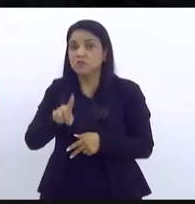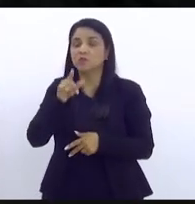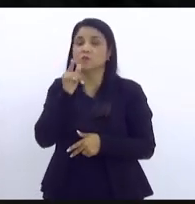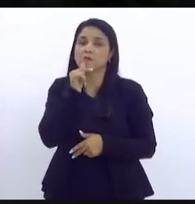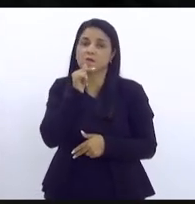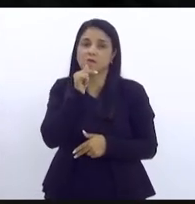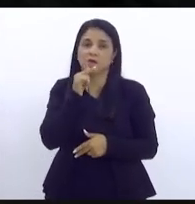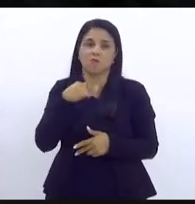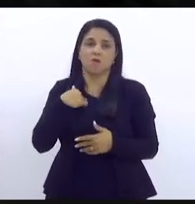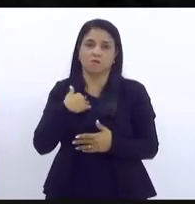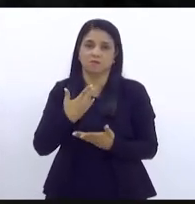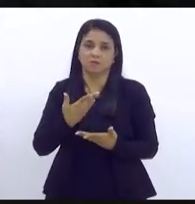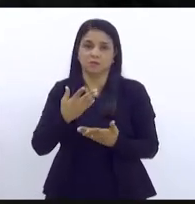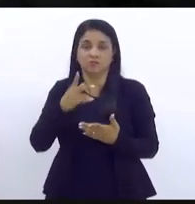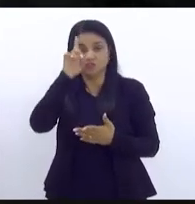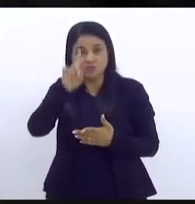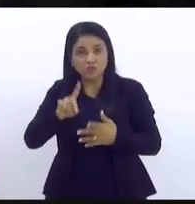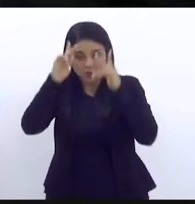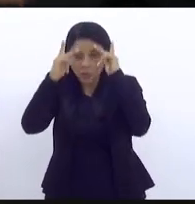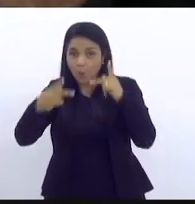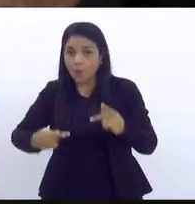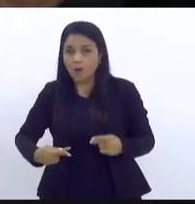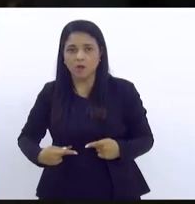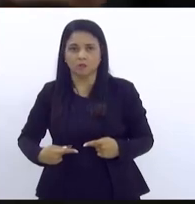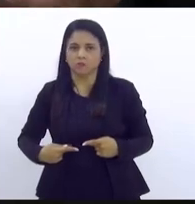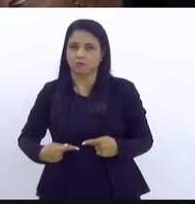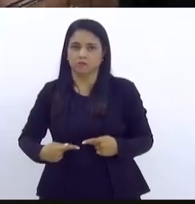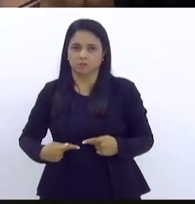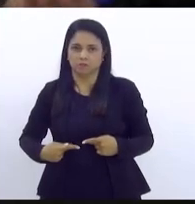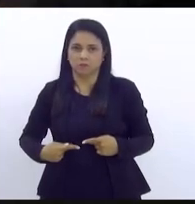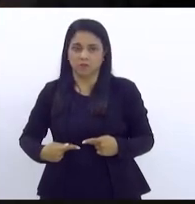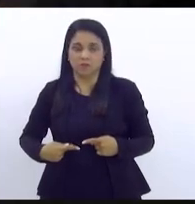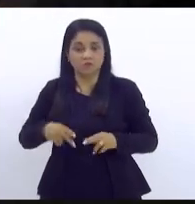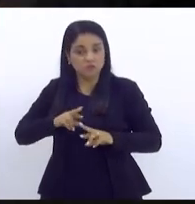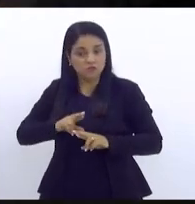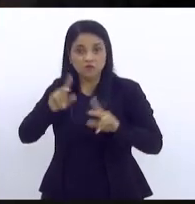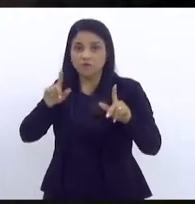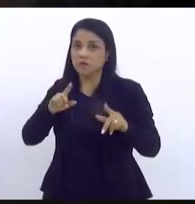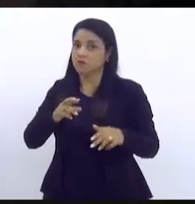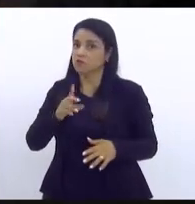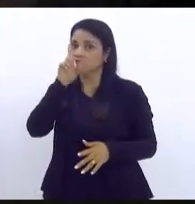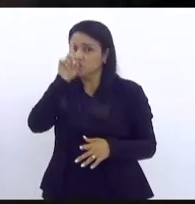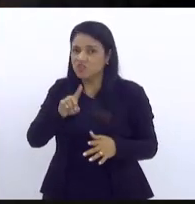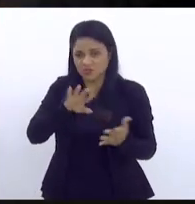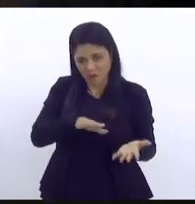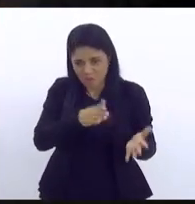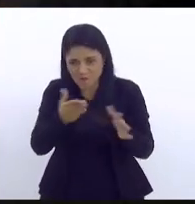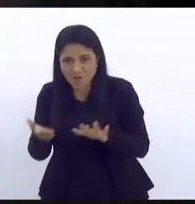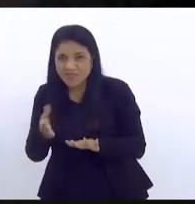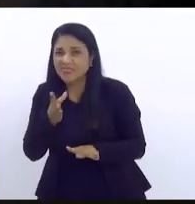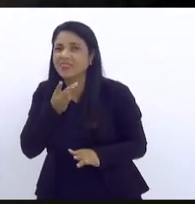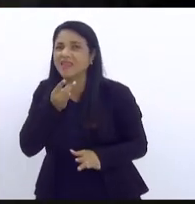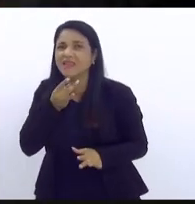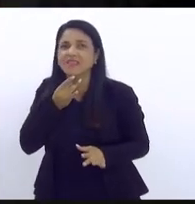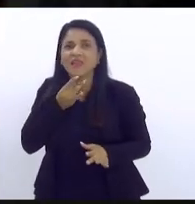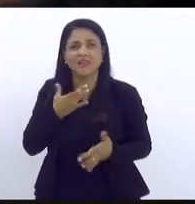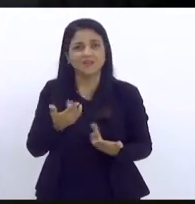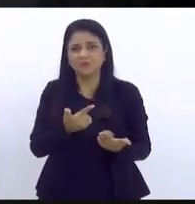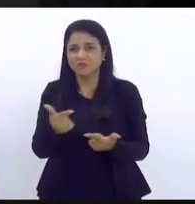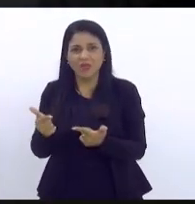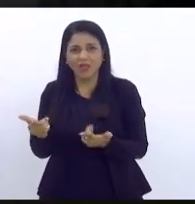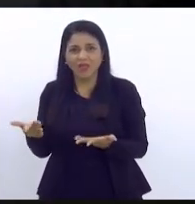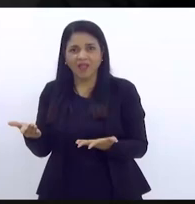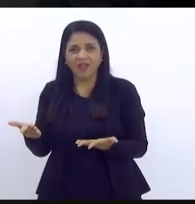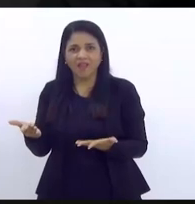reconhecido o direito humano reconhecido não direito à morte pela sede então isso seria interessante mas também em outros fóruns né o Supremo